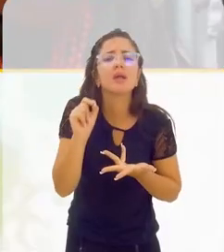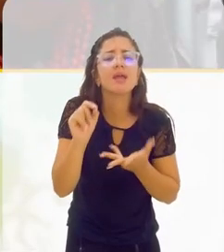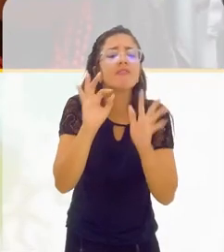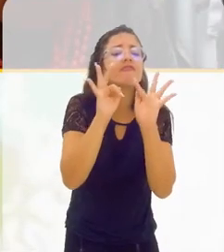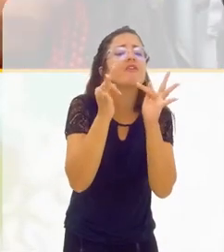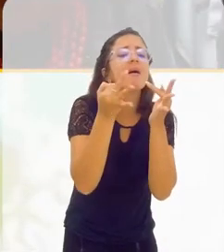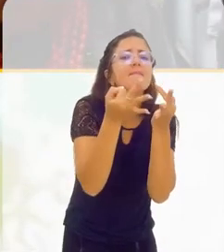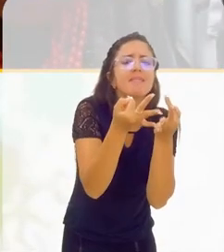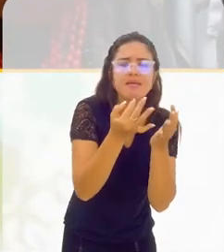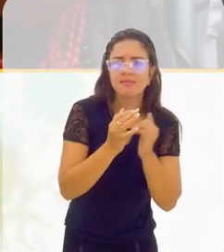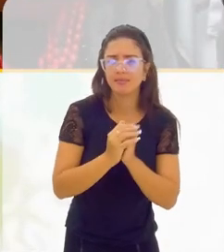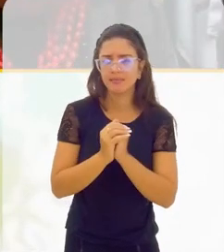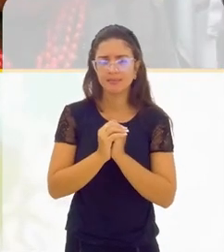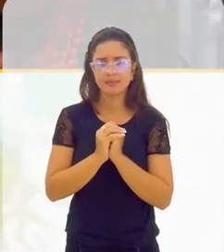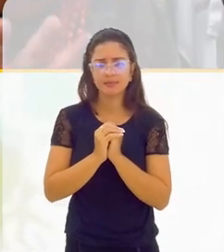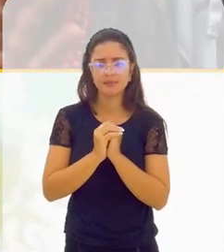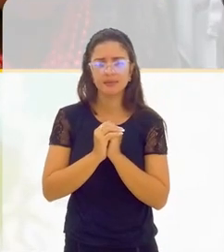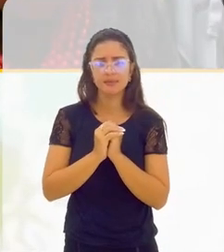preferência